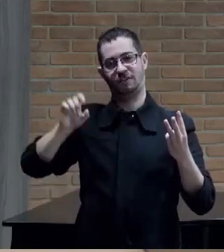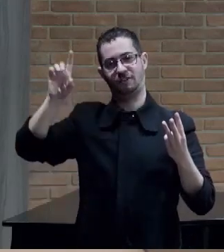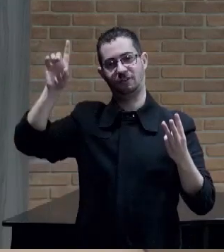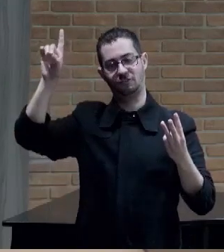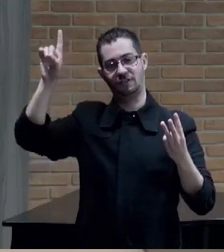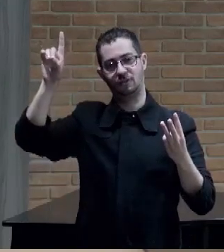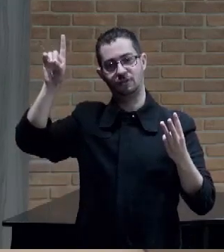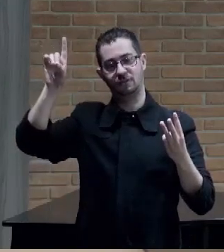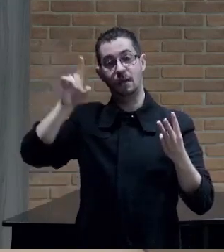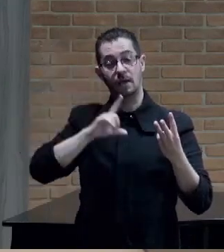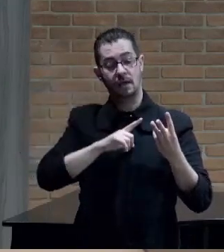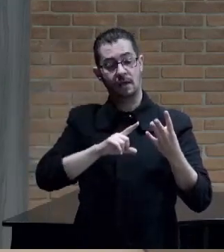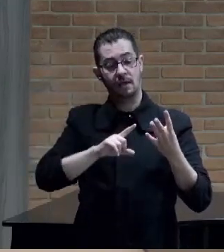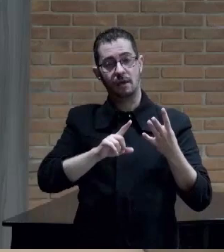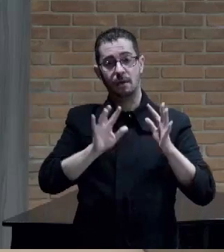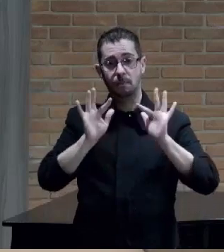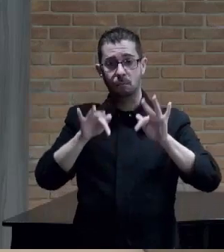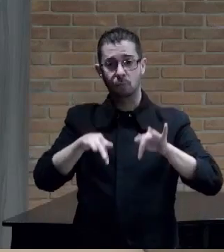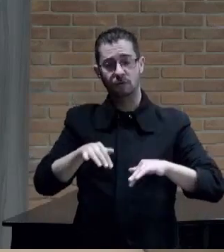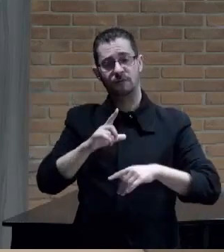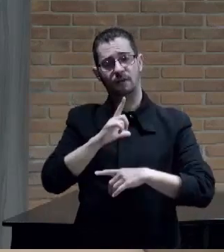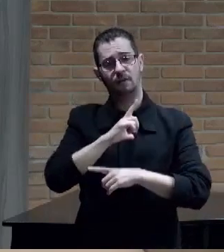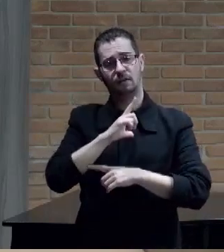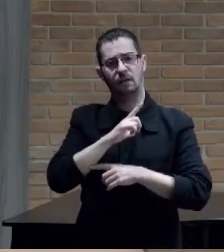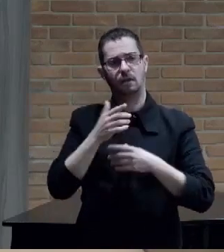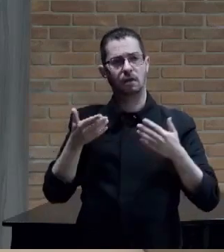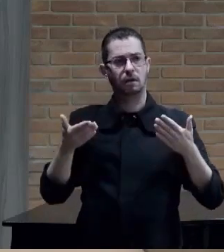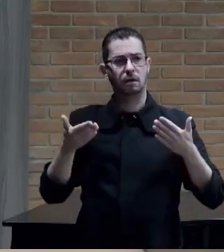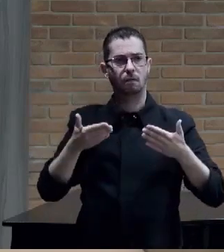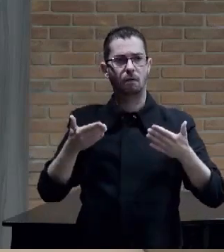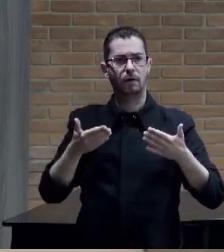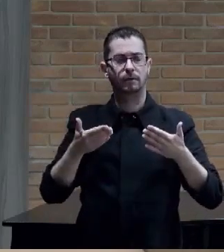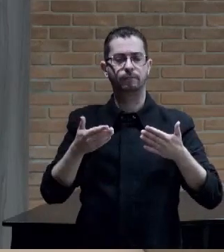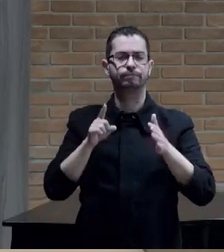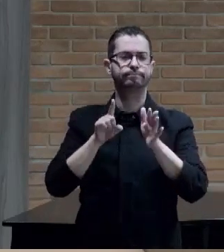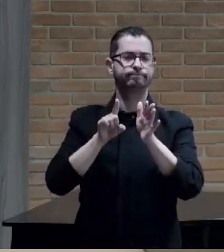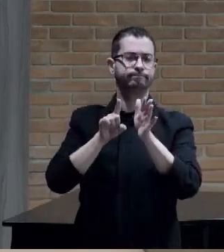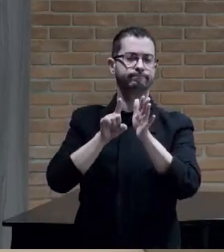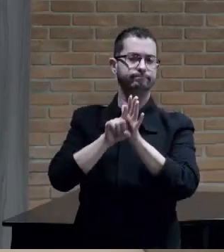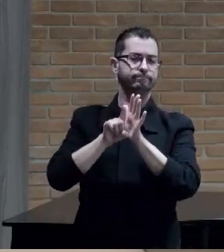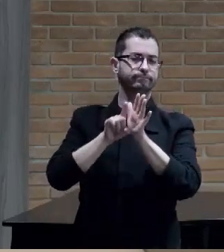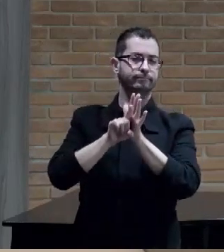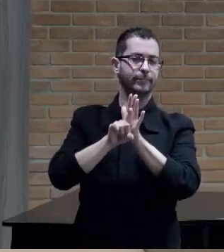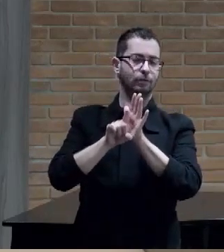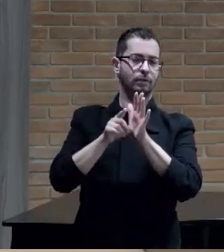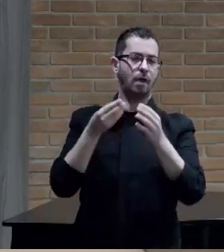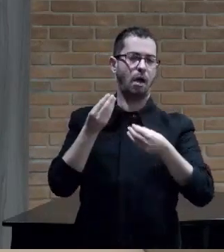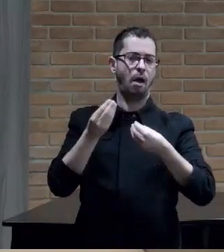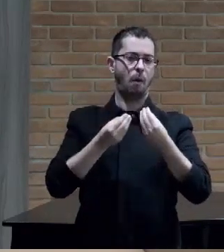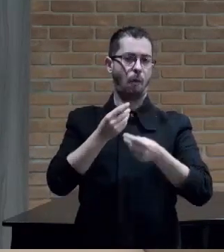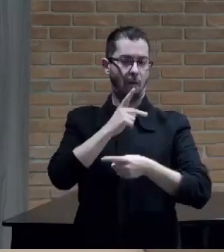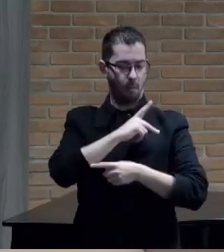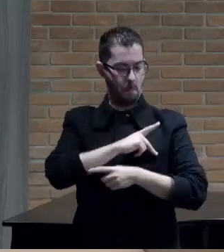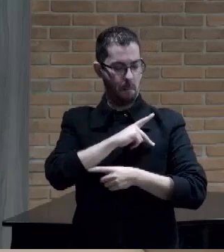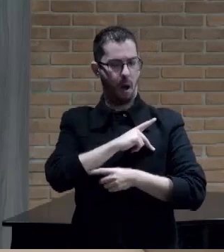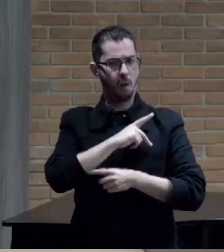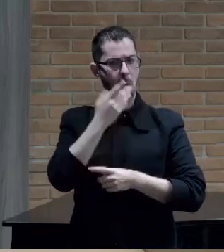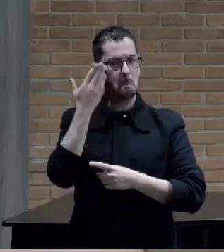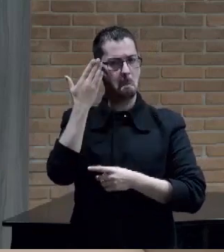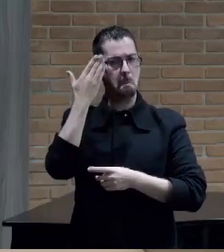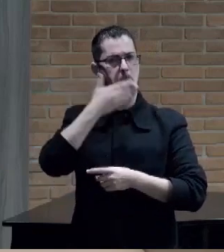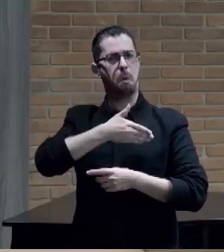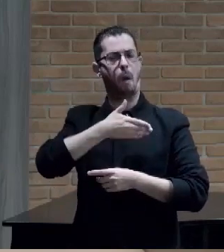E por fim, nós chegamos aqui à pergunta: como que Paulo então ele prova que